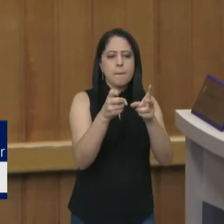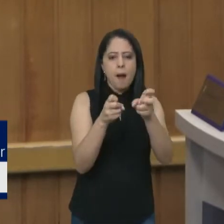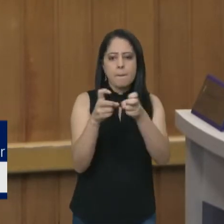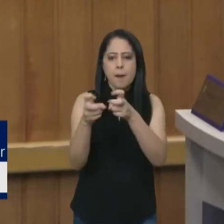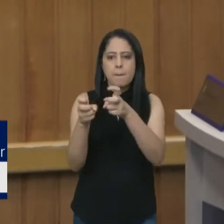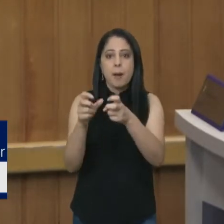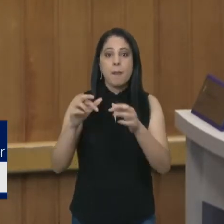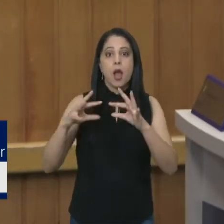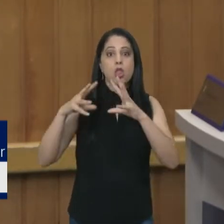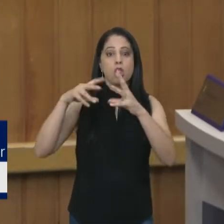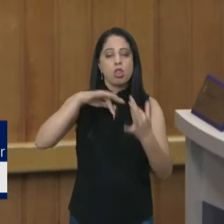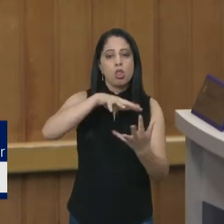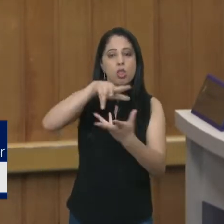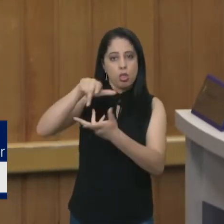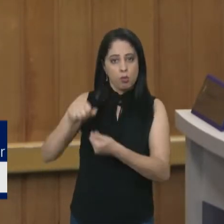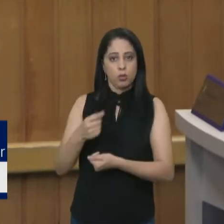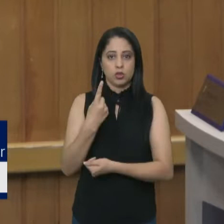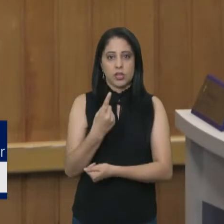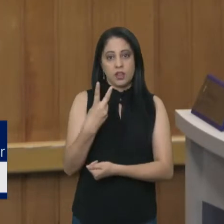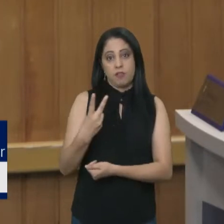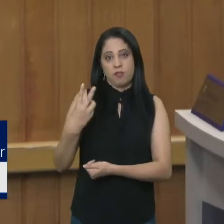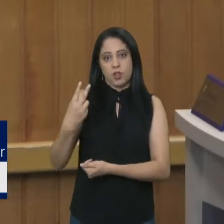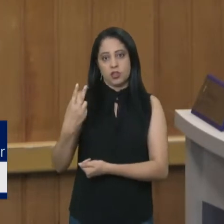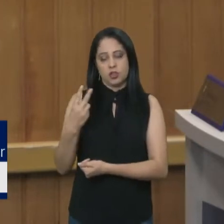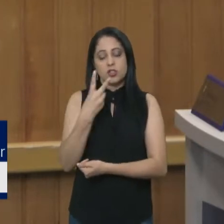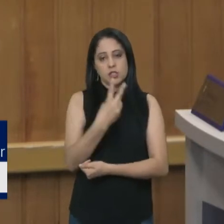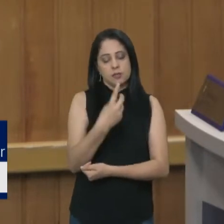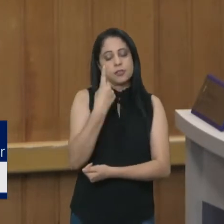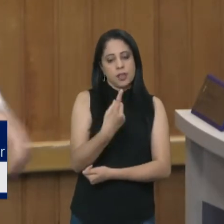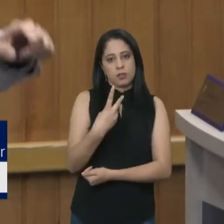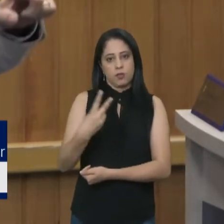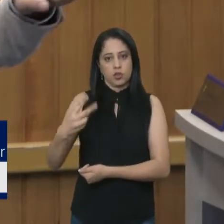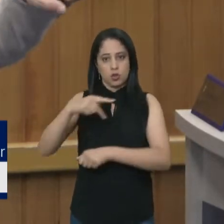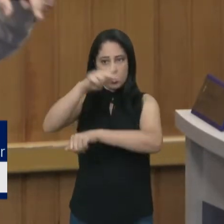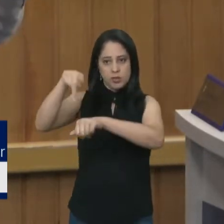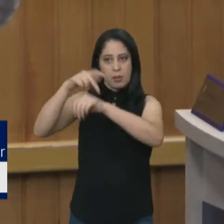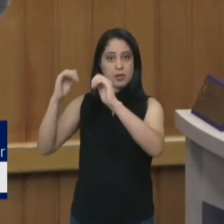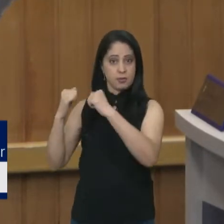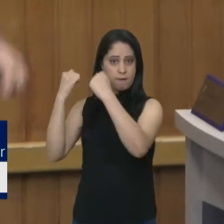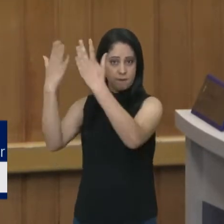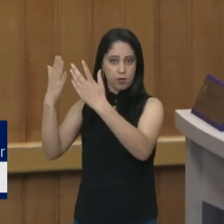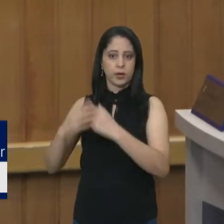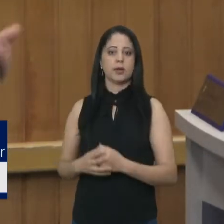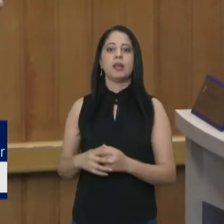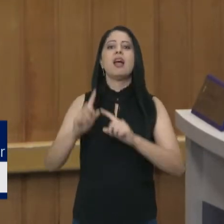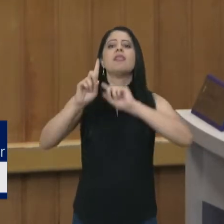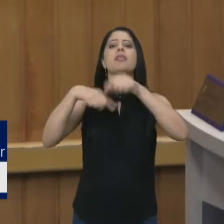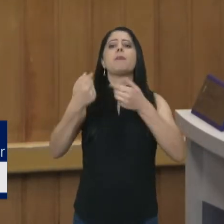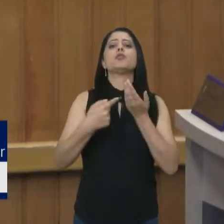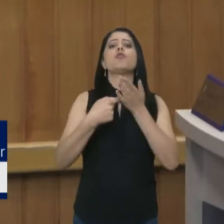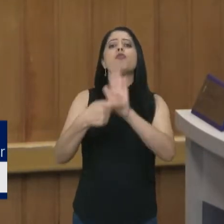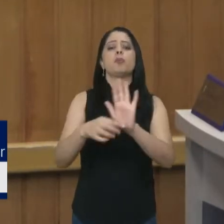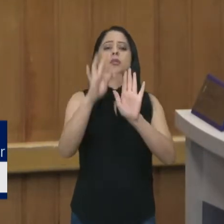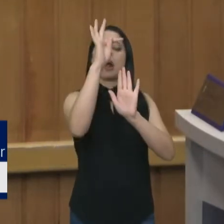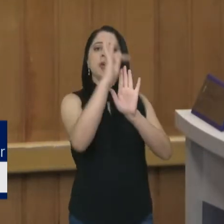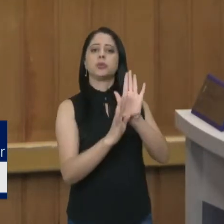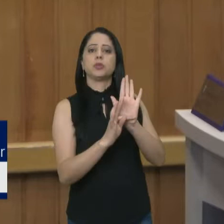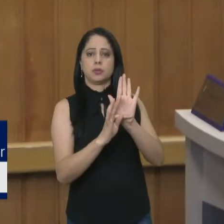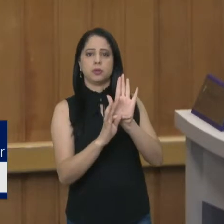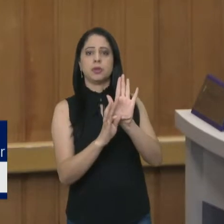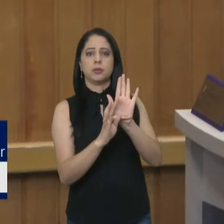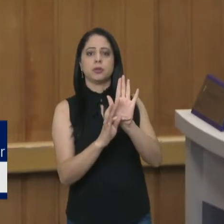estudos para combater a polio no mundo, é bem interessante. Depois vou passar para os vereadores um texto que eu peguei falando de